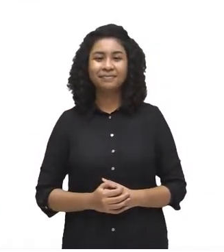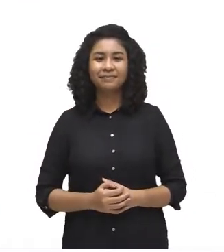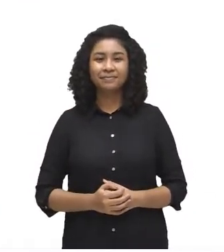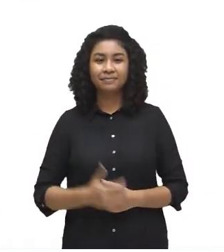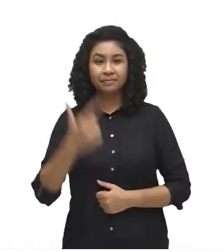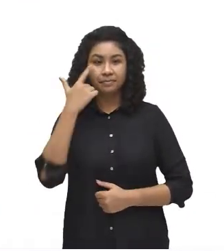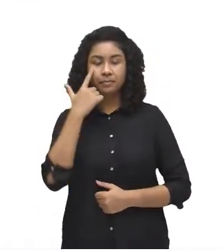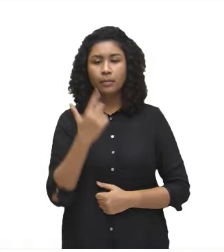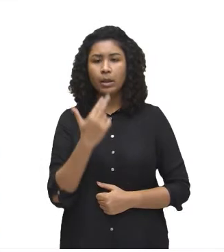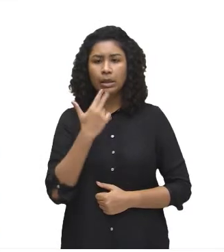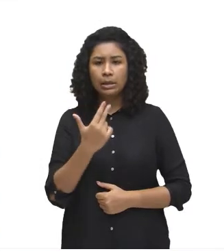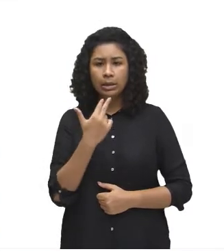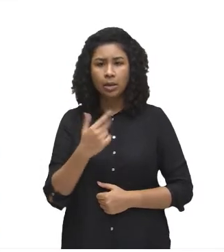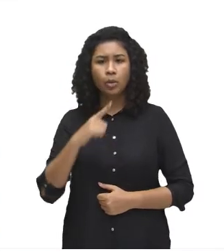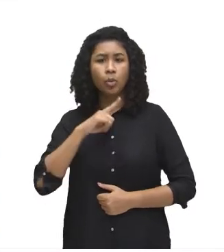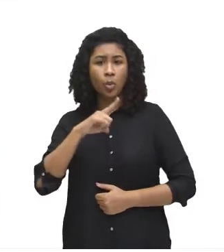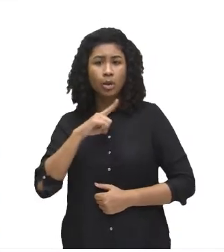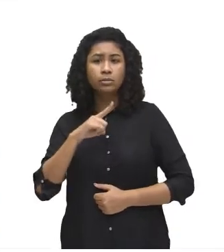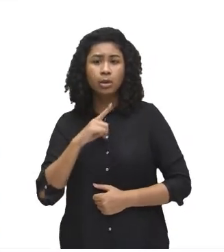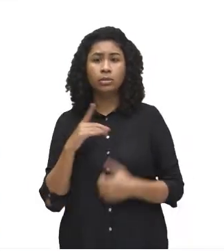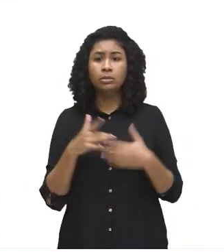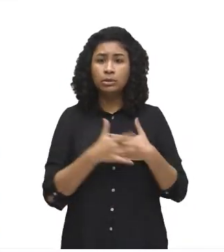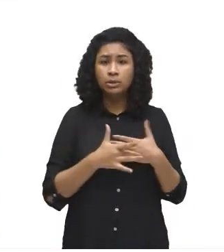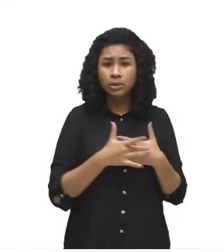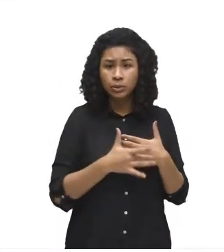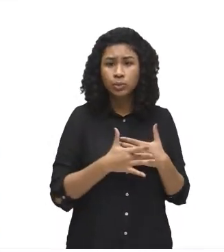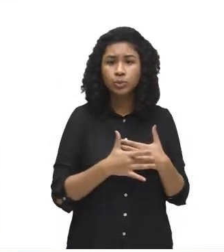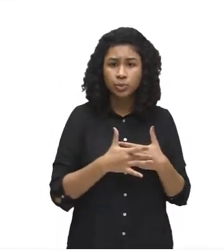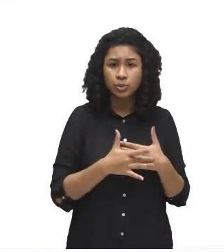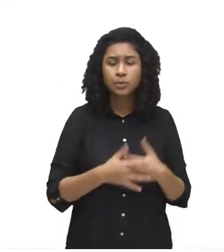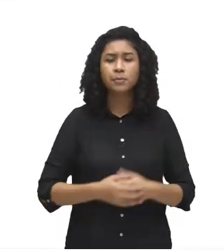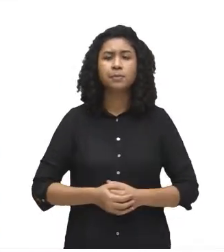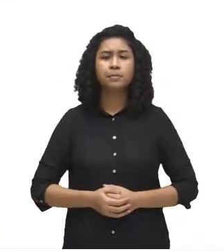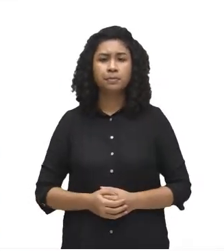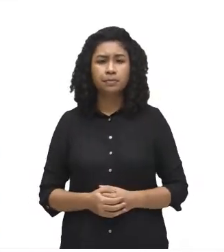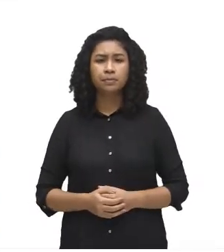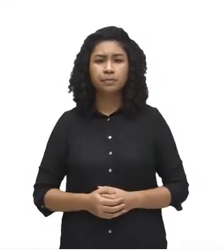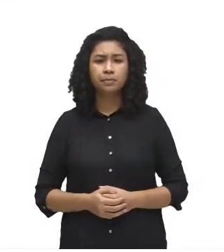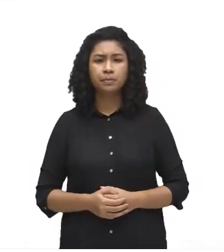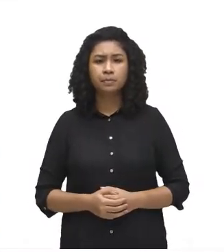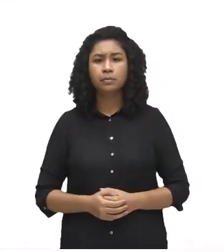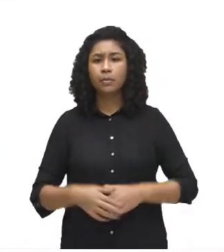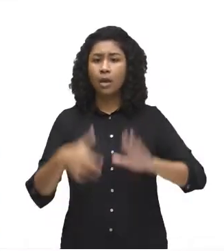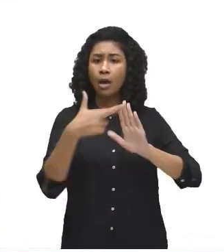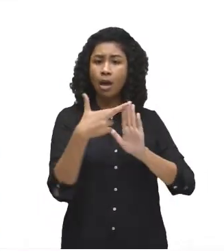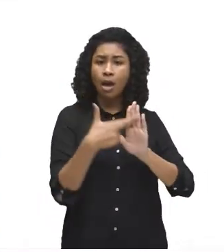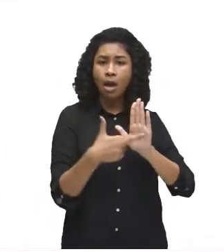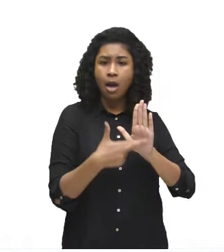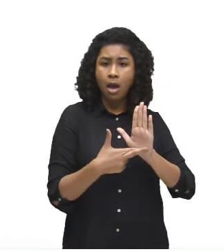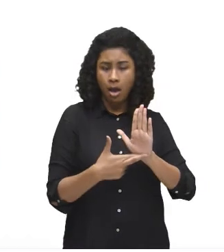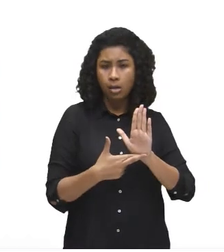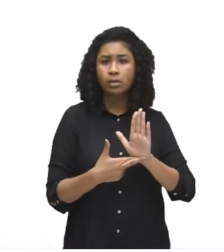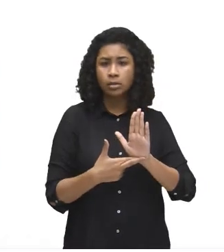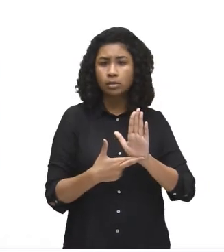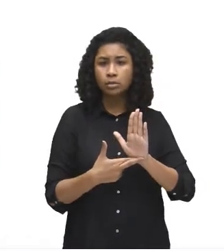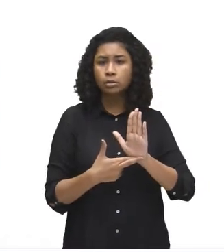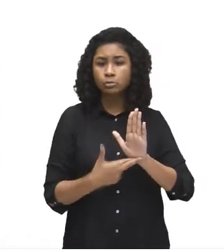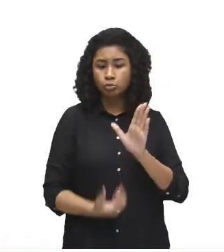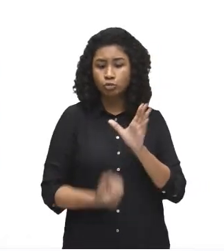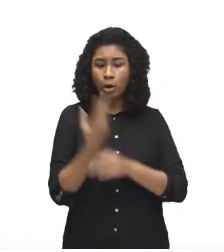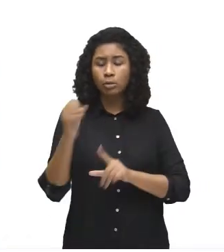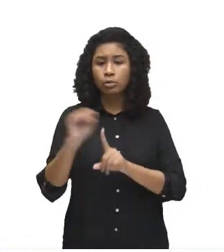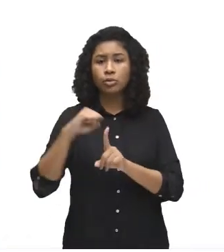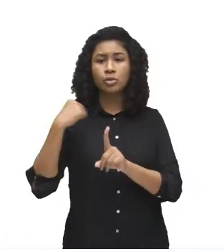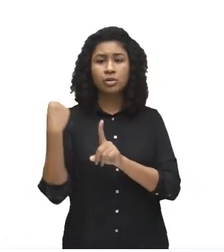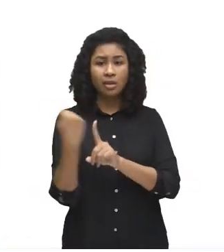é um sistema de signos, muita atenção agora, ele é regido por regras socialmente construídas.